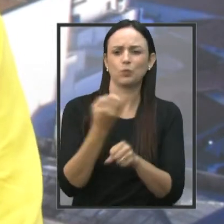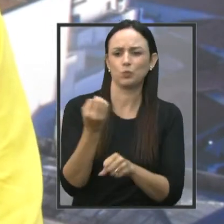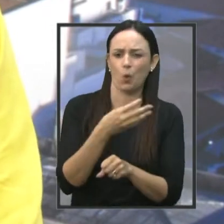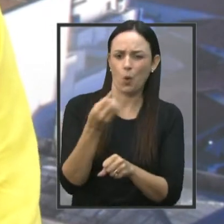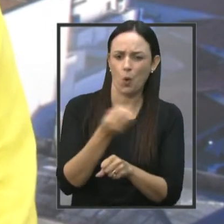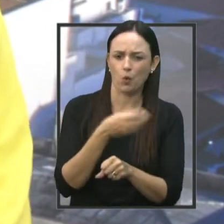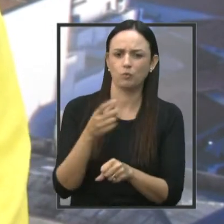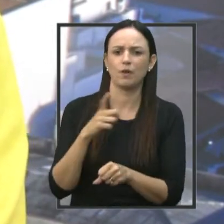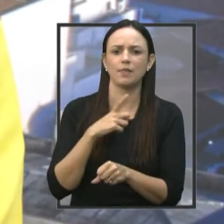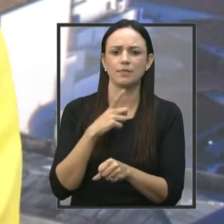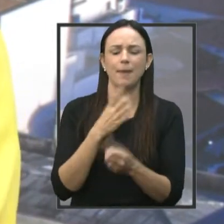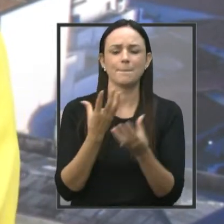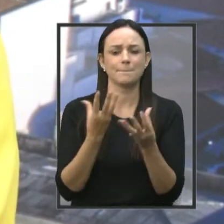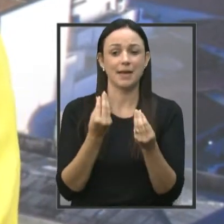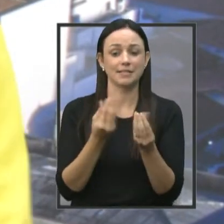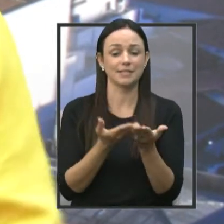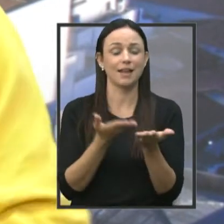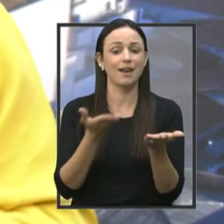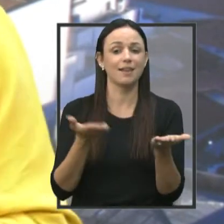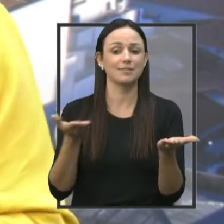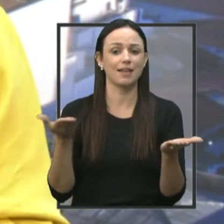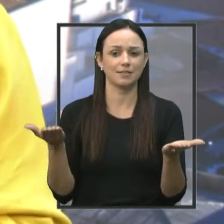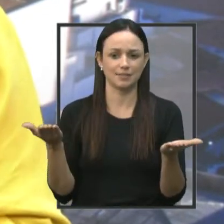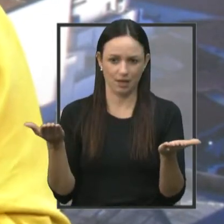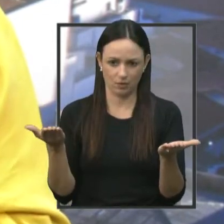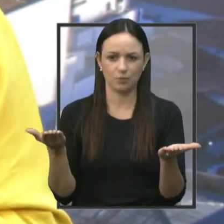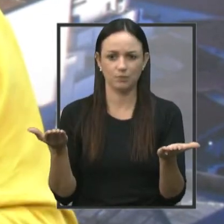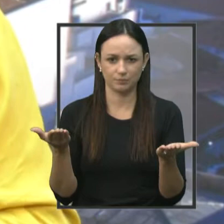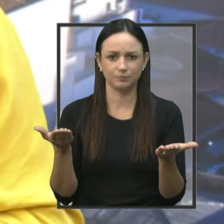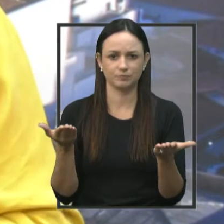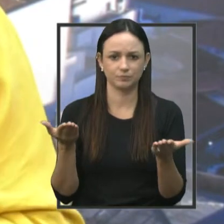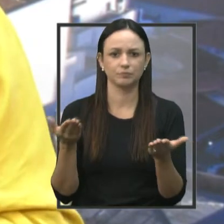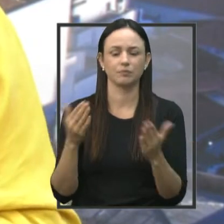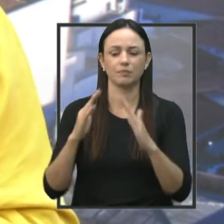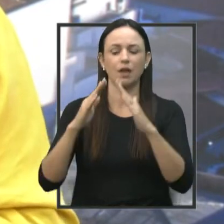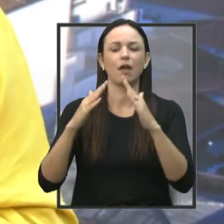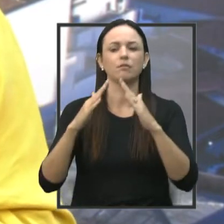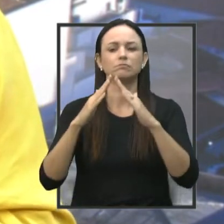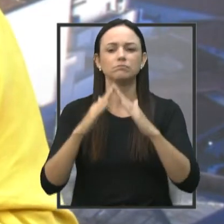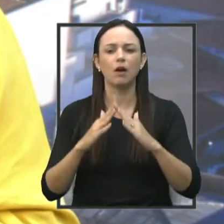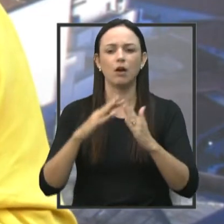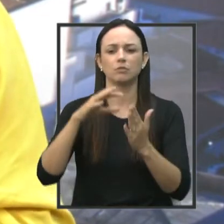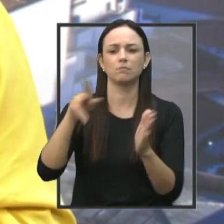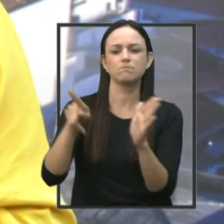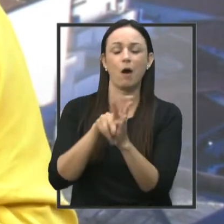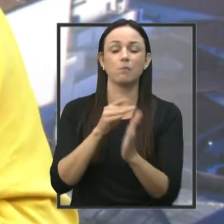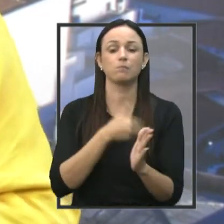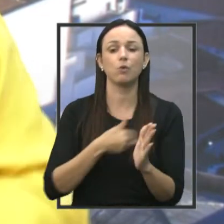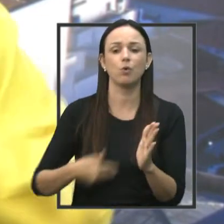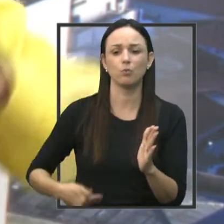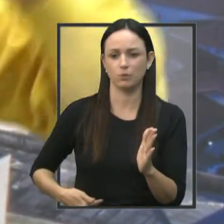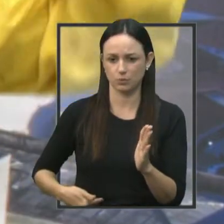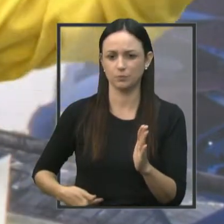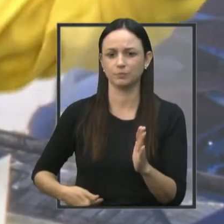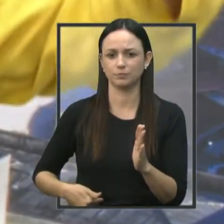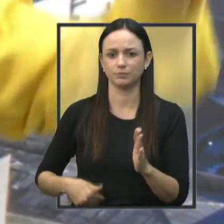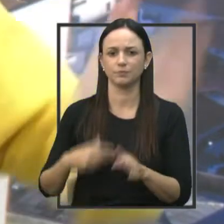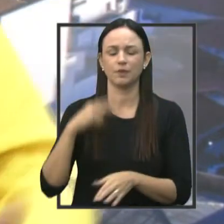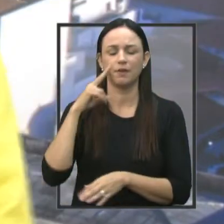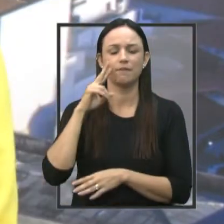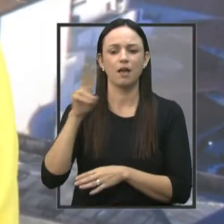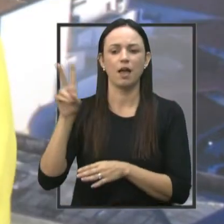várias licitações no sentido de se reformar prédios públicos. Está entendendo? A gente vê na